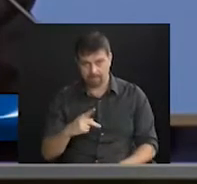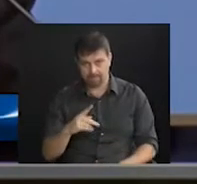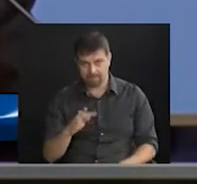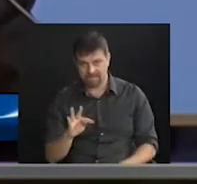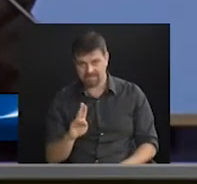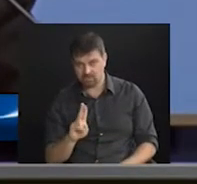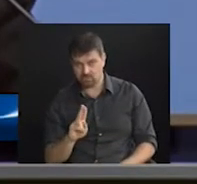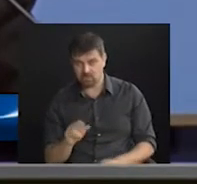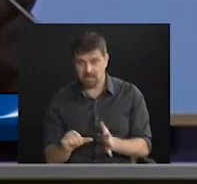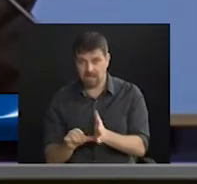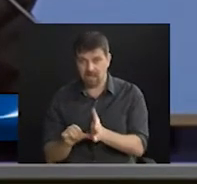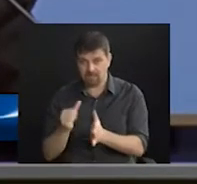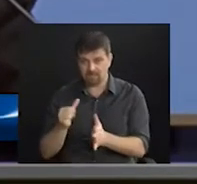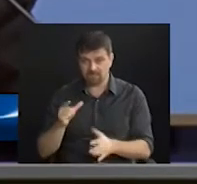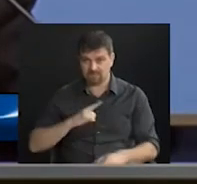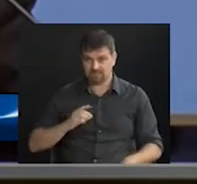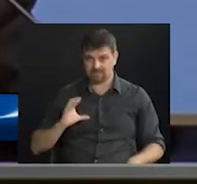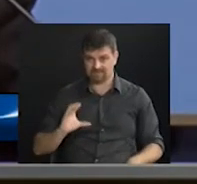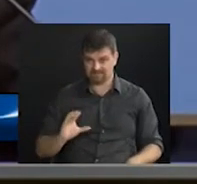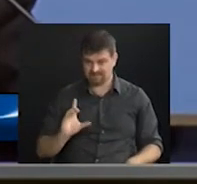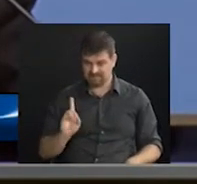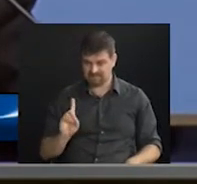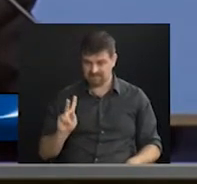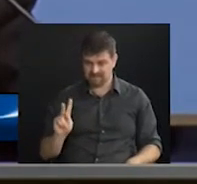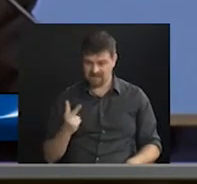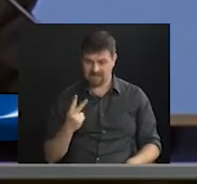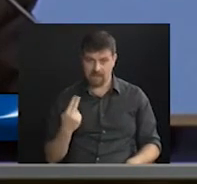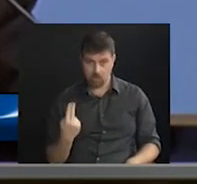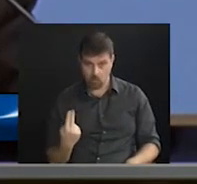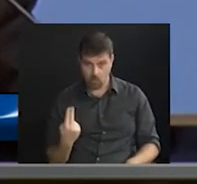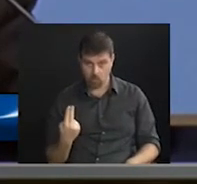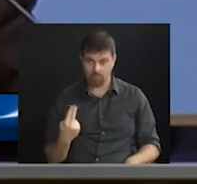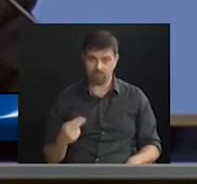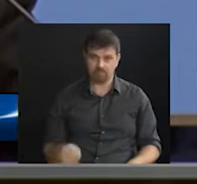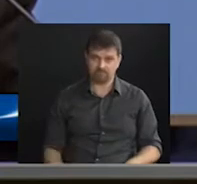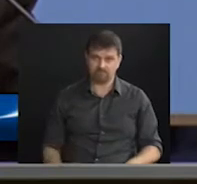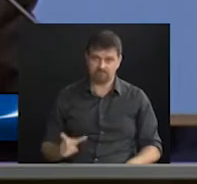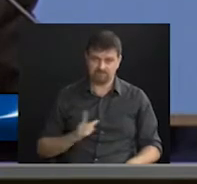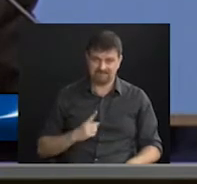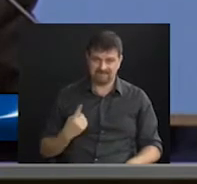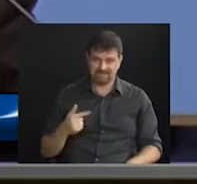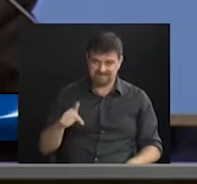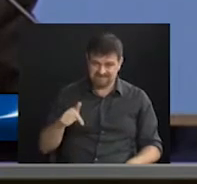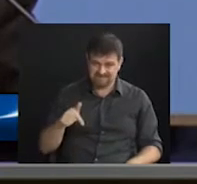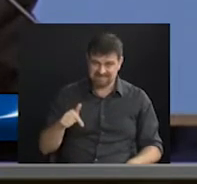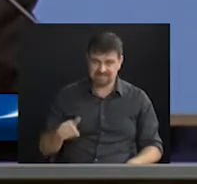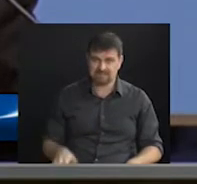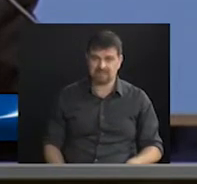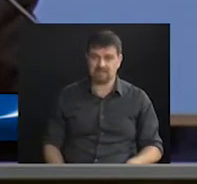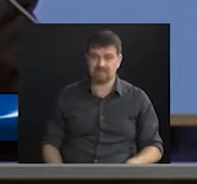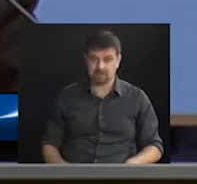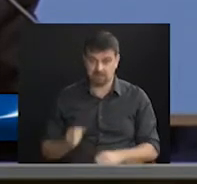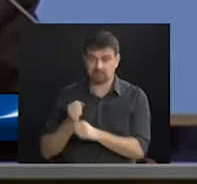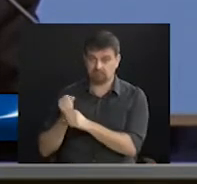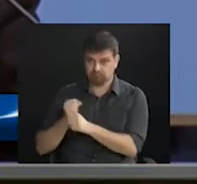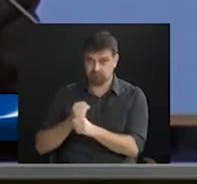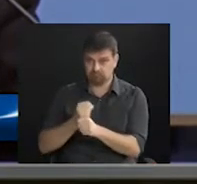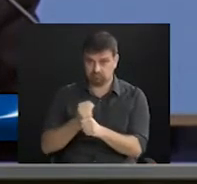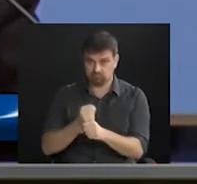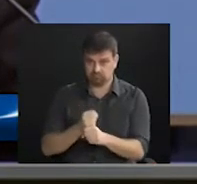vez em 15 anos que existe o CDHU há 17 anos o mariners me corrigindo